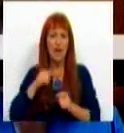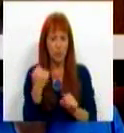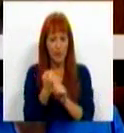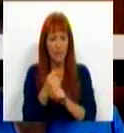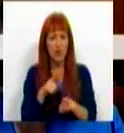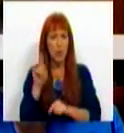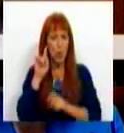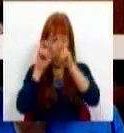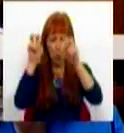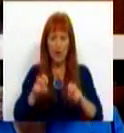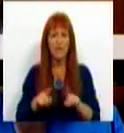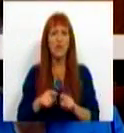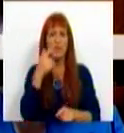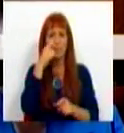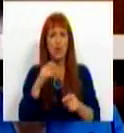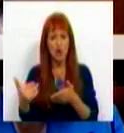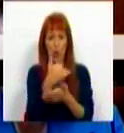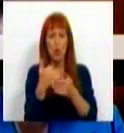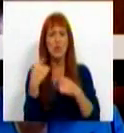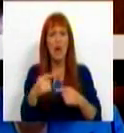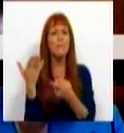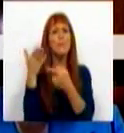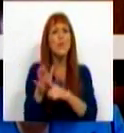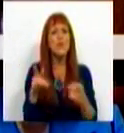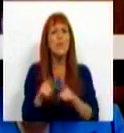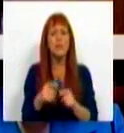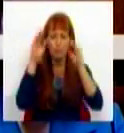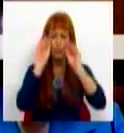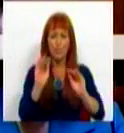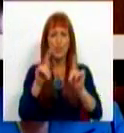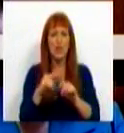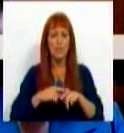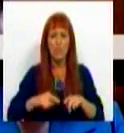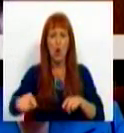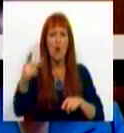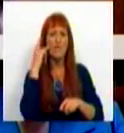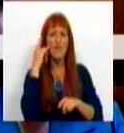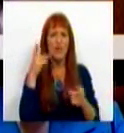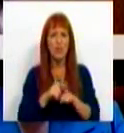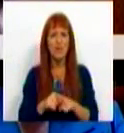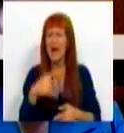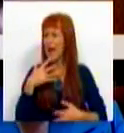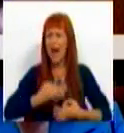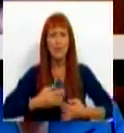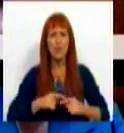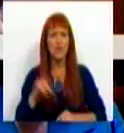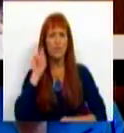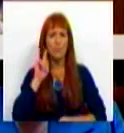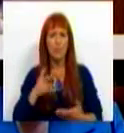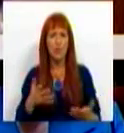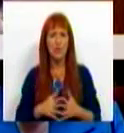emprego e a qualificação dos recursos humanos, designadamente a formação ao longo da vida. É absolutamente